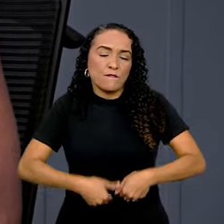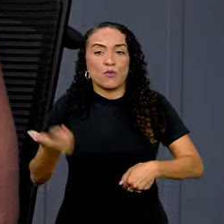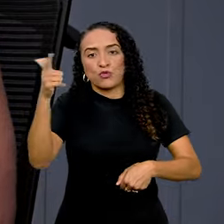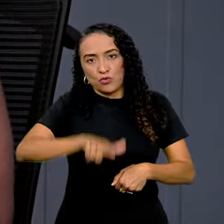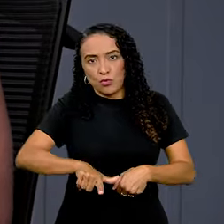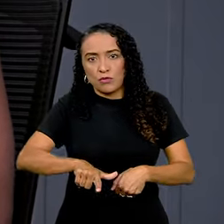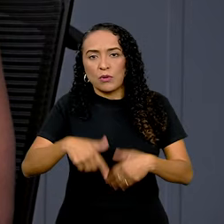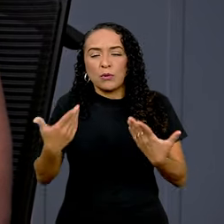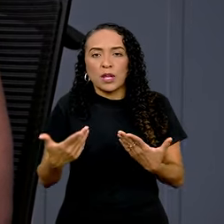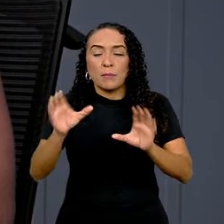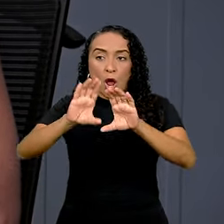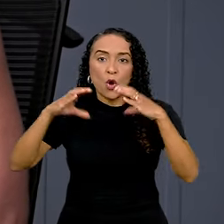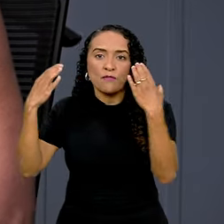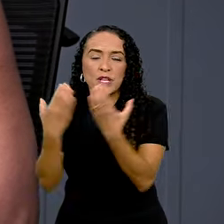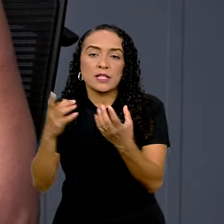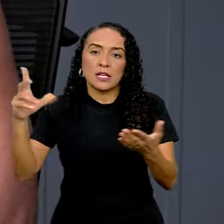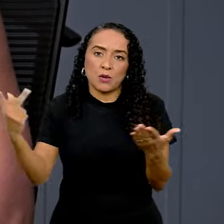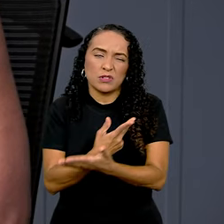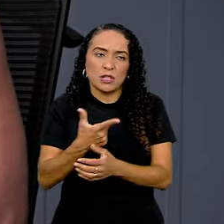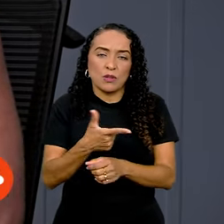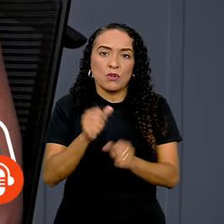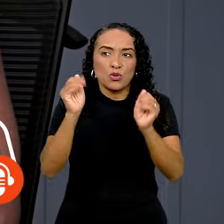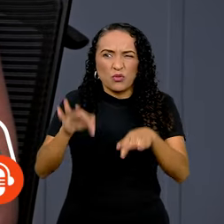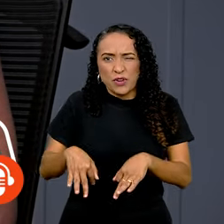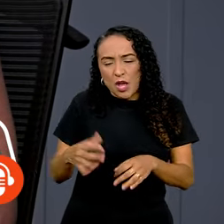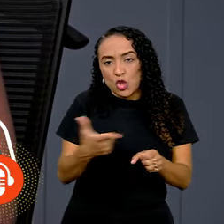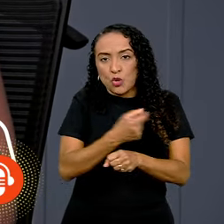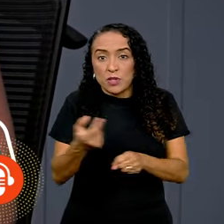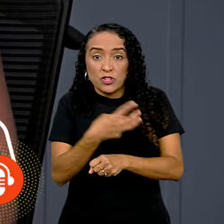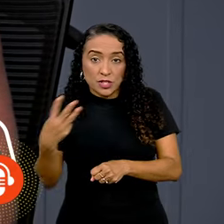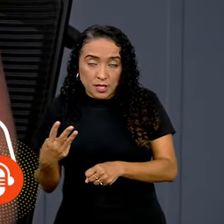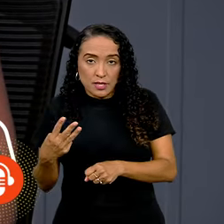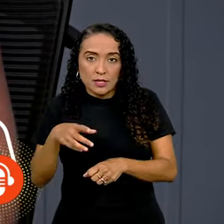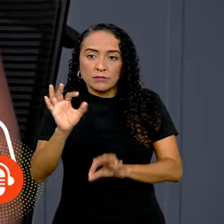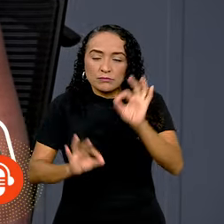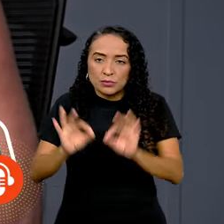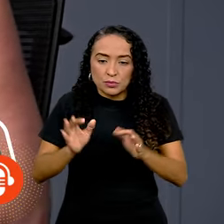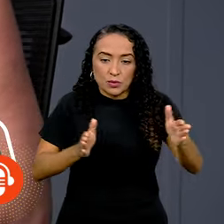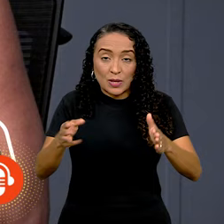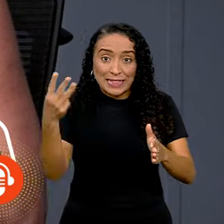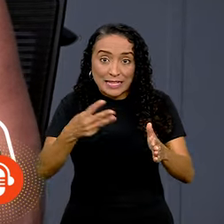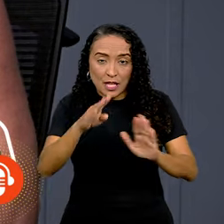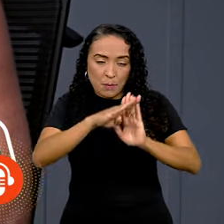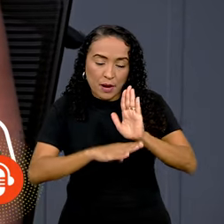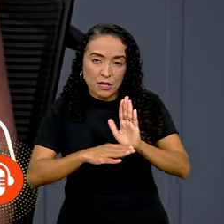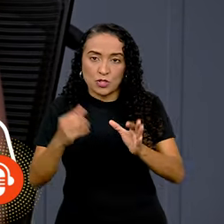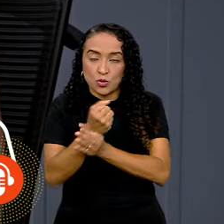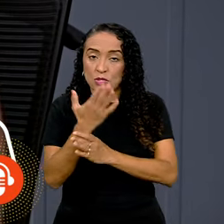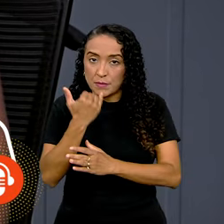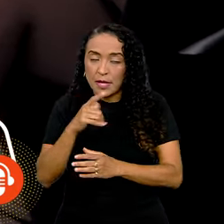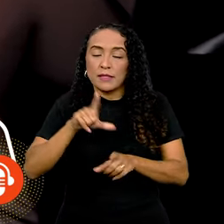da Fome eh a partir da conferência que realizamos ao final de 2023 além da elaboração do terceiro plano nacional de